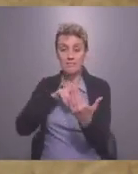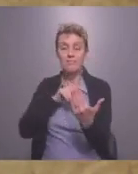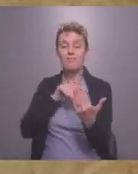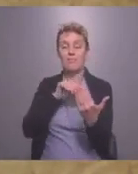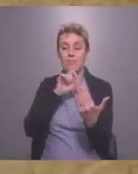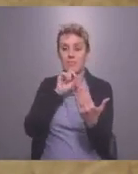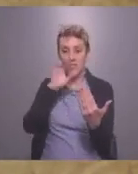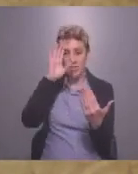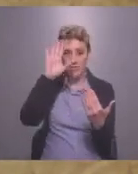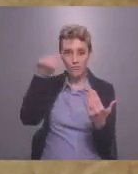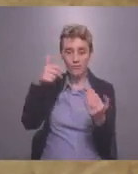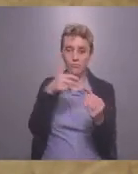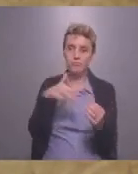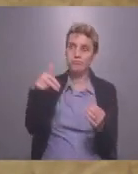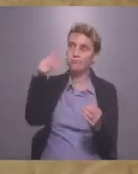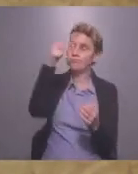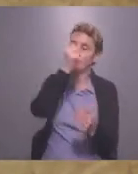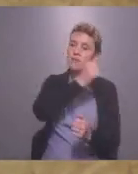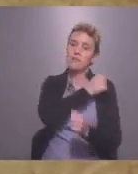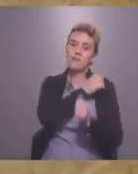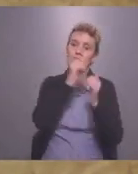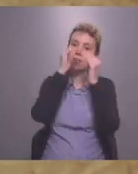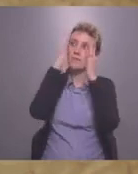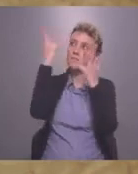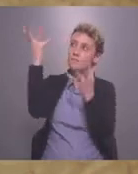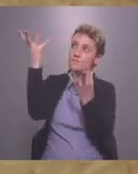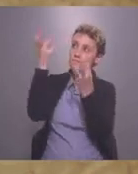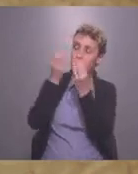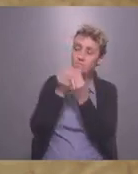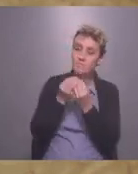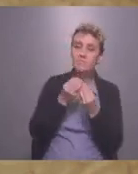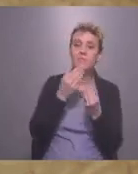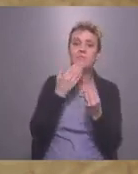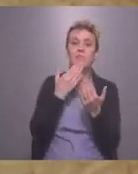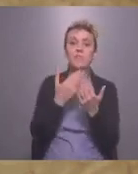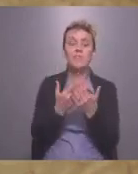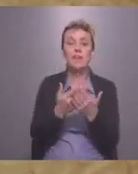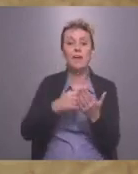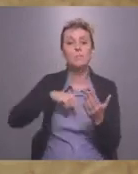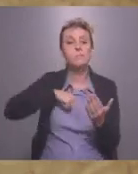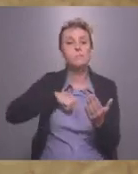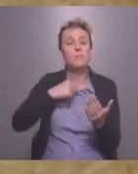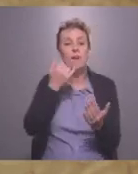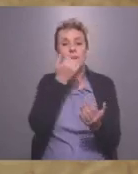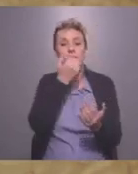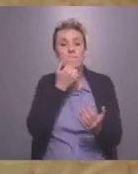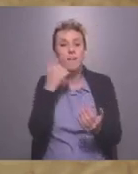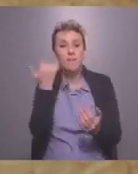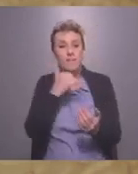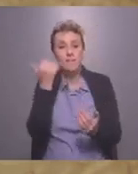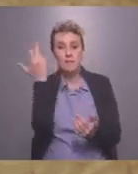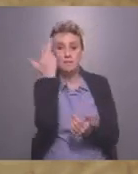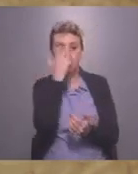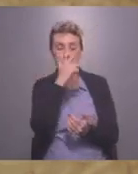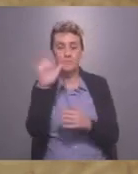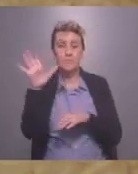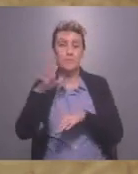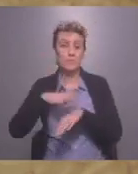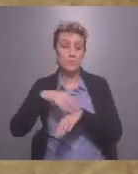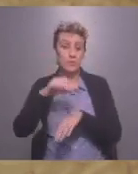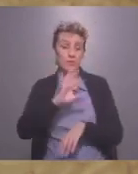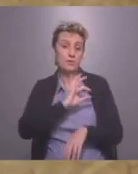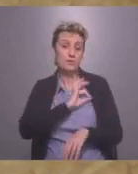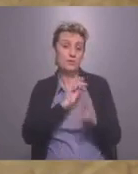dia reunir-nos na vossa casa para gozarmos as alegrias eternas. Por